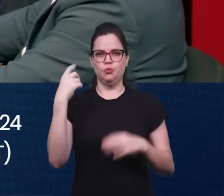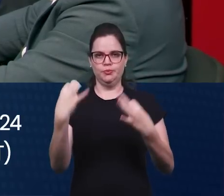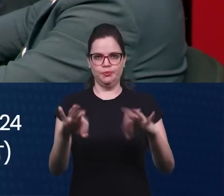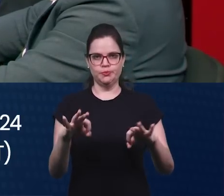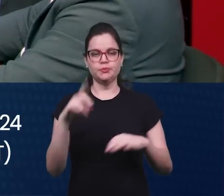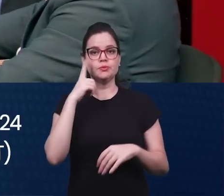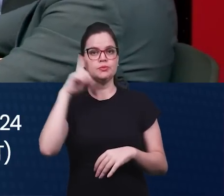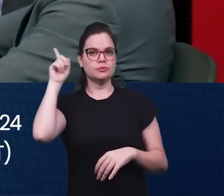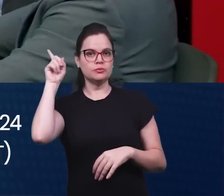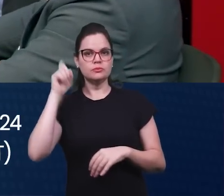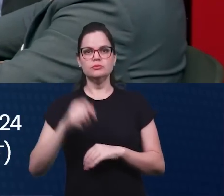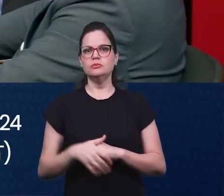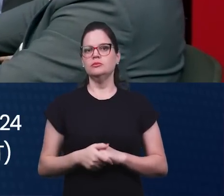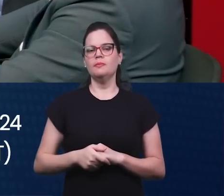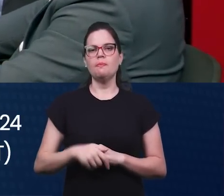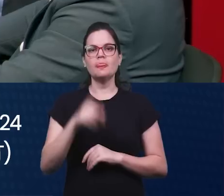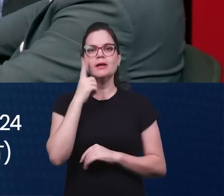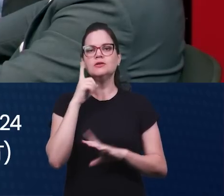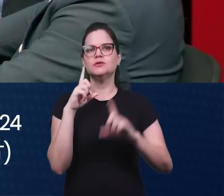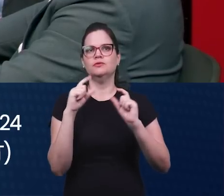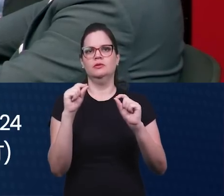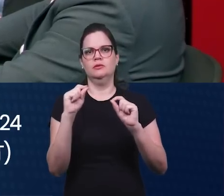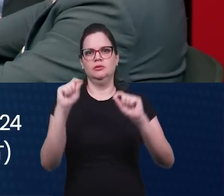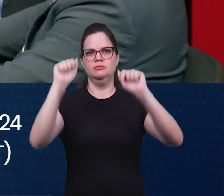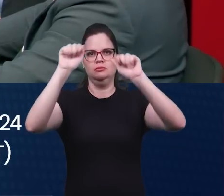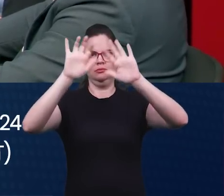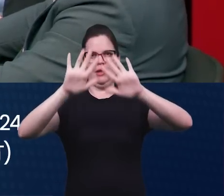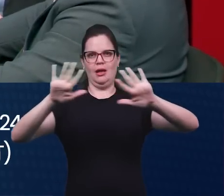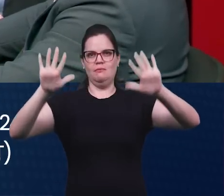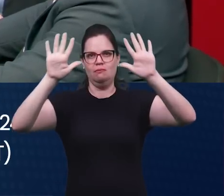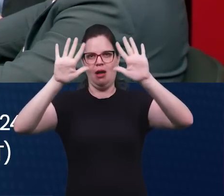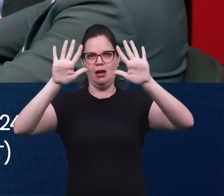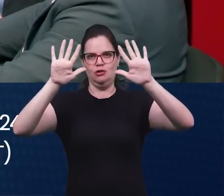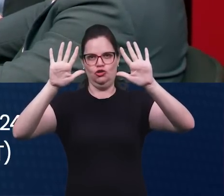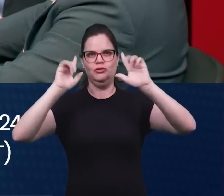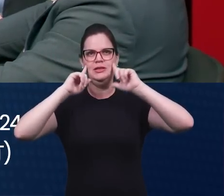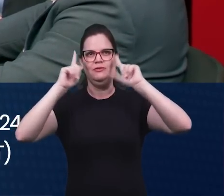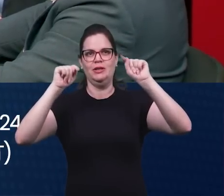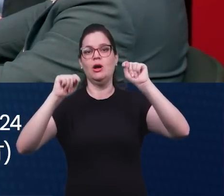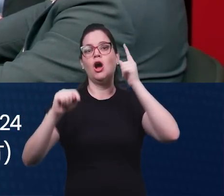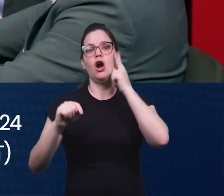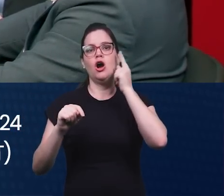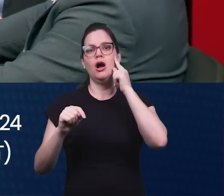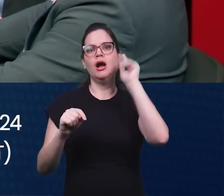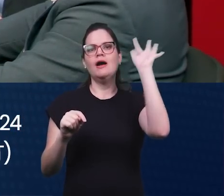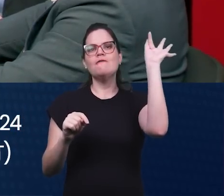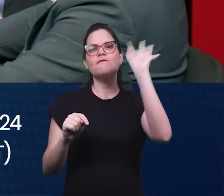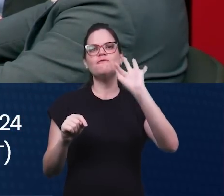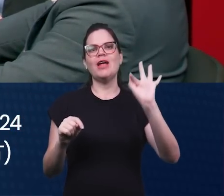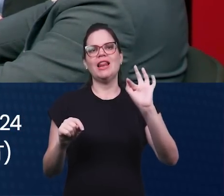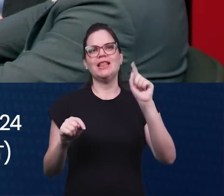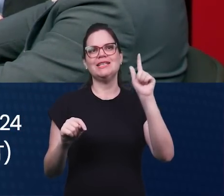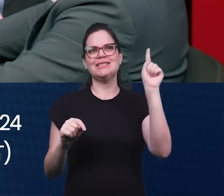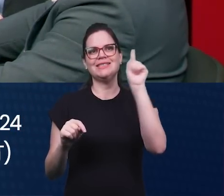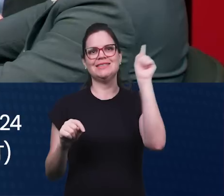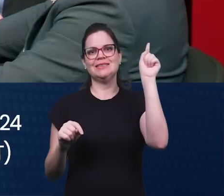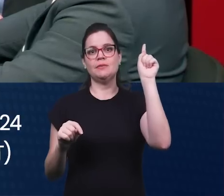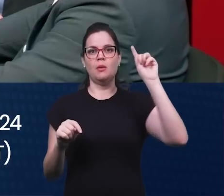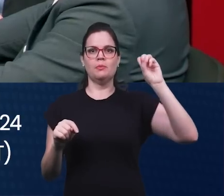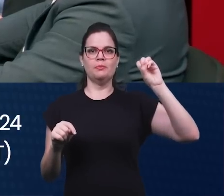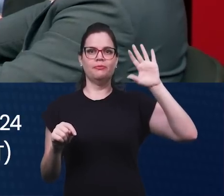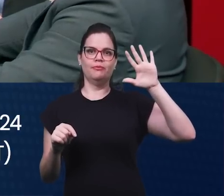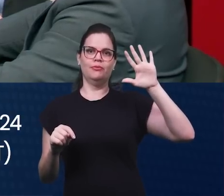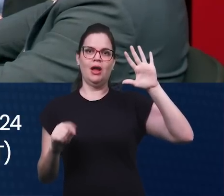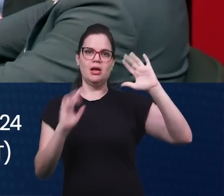Isso, aqui, olha. Aqui nós vamos ver que é um exame de imagem, onde você vai ver, ó, a felicidade aqui no lado, que é um sentimento, o cérebro acende